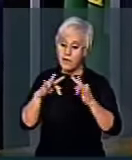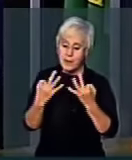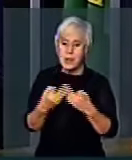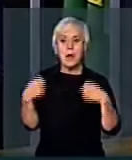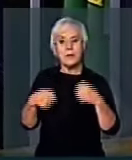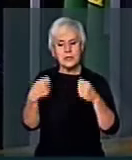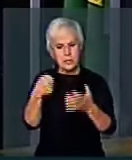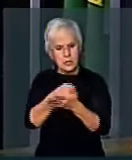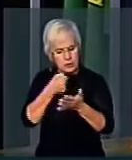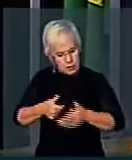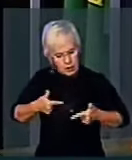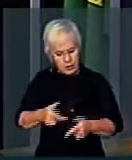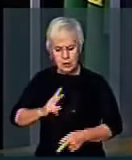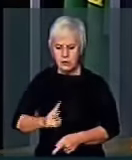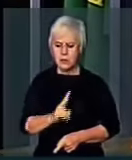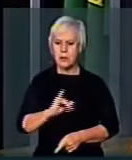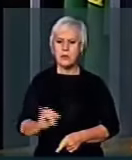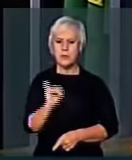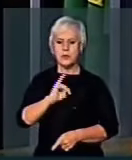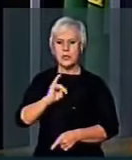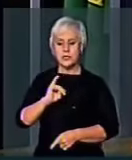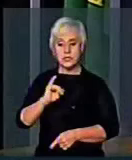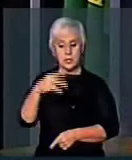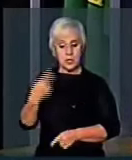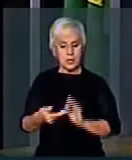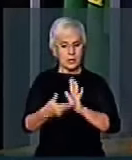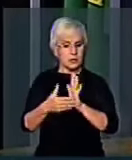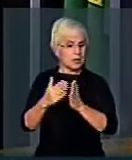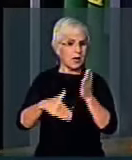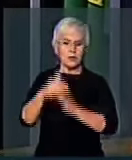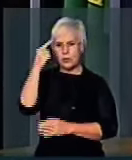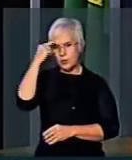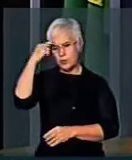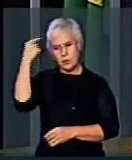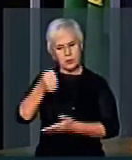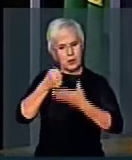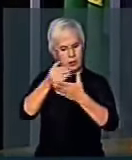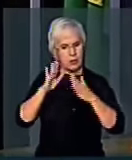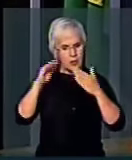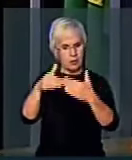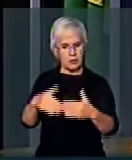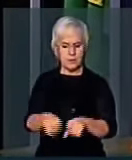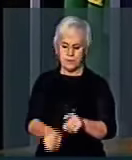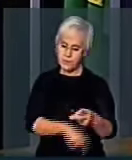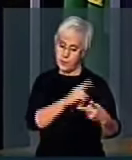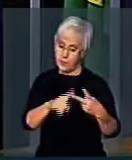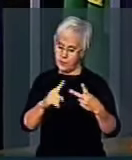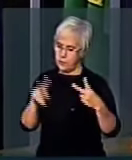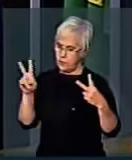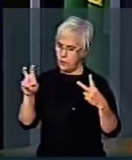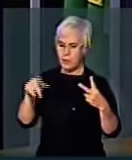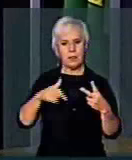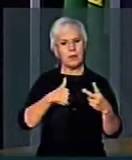política que deveria ser pensada por todos nessa casa, e não por poucos parlamentares. Outro assunto,